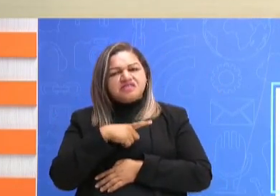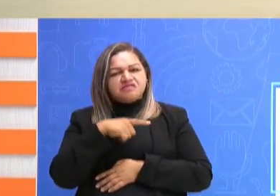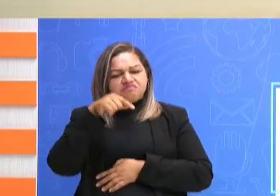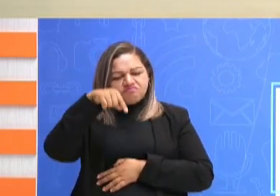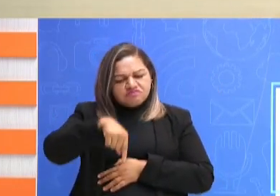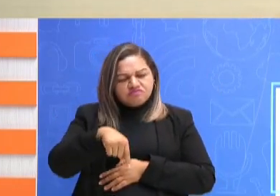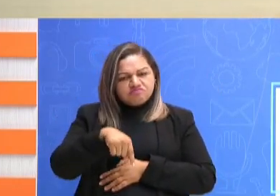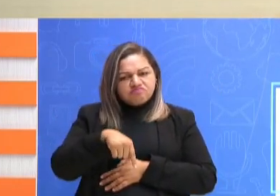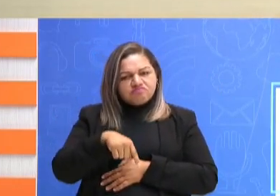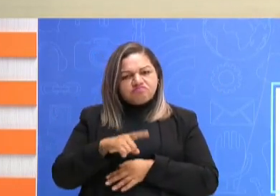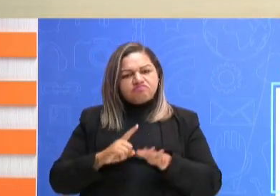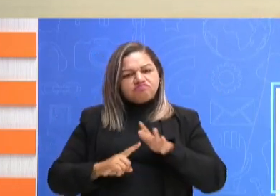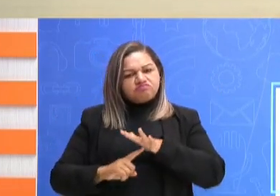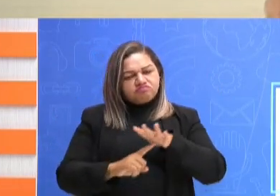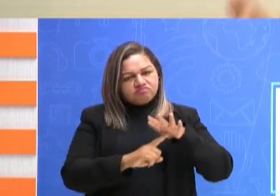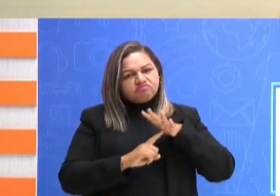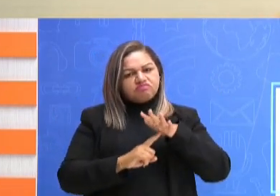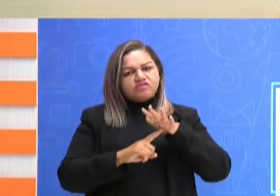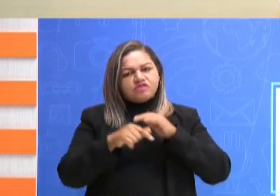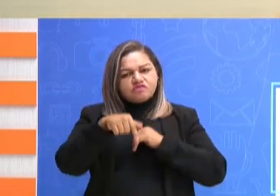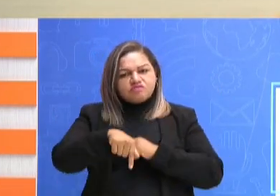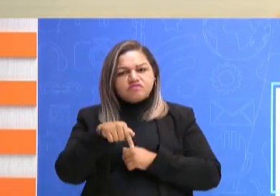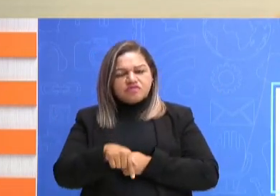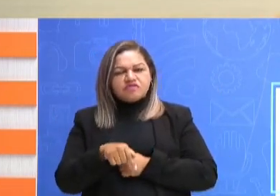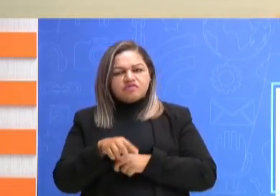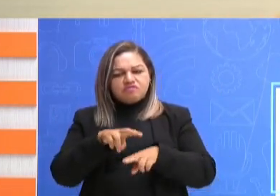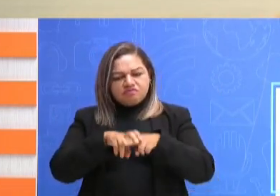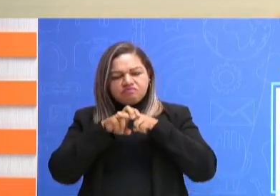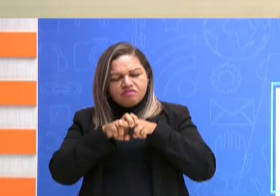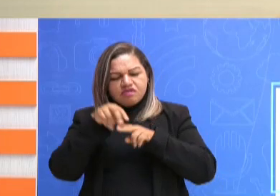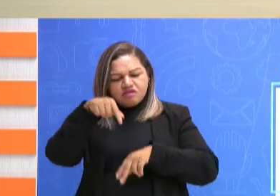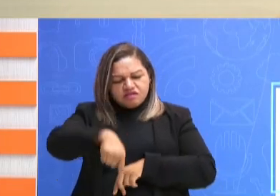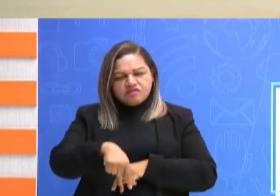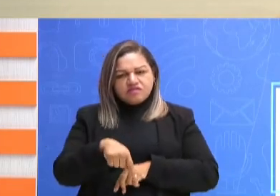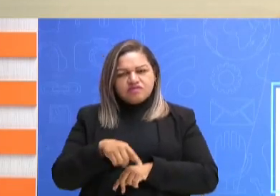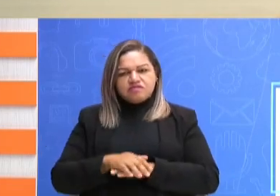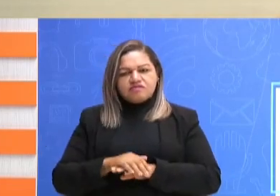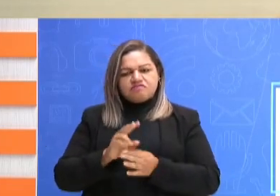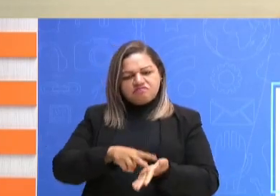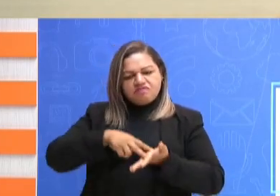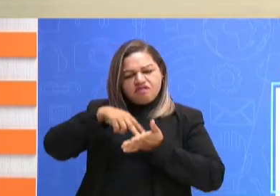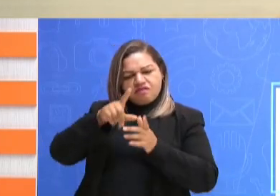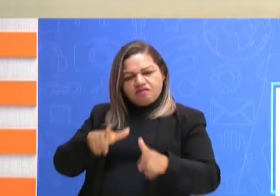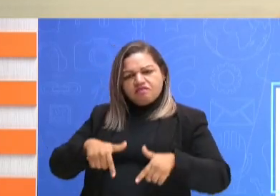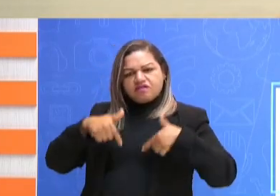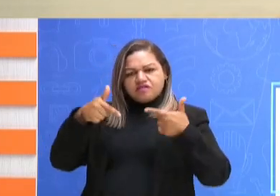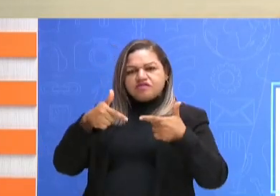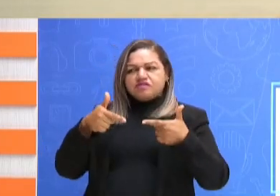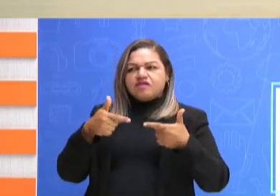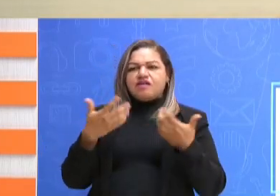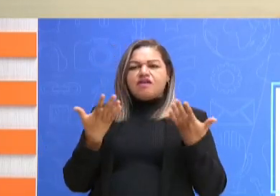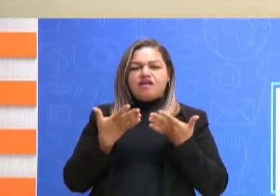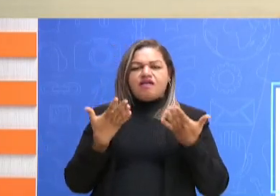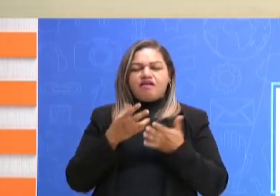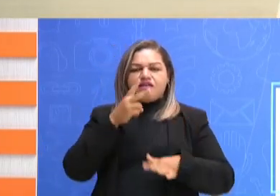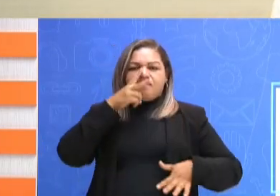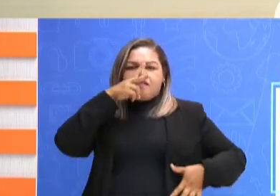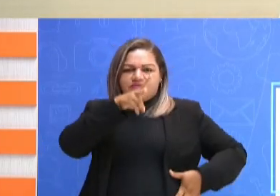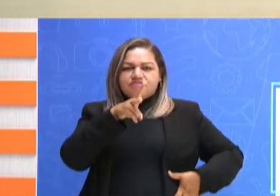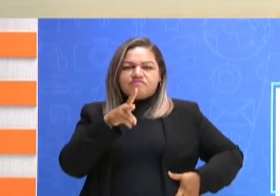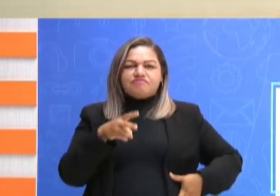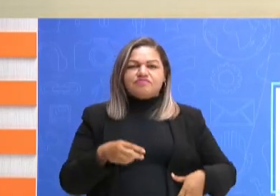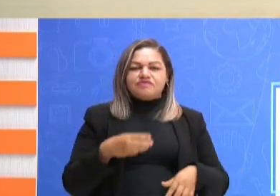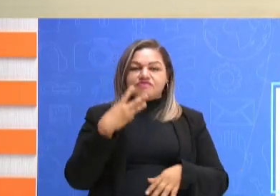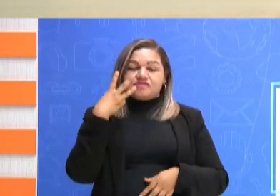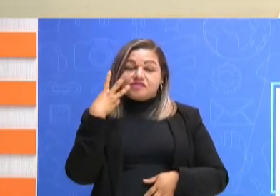de eu estar aqui, que tem sido o motivo de eu me erguer, de ir para a luta e, como eu disse, agora eu estou muito mais forte, porque eu